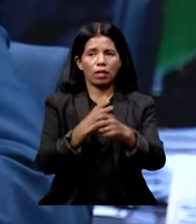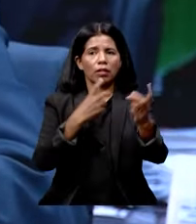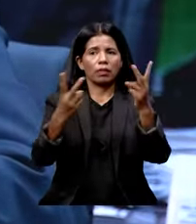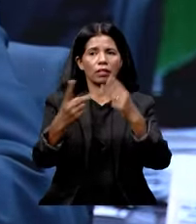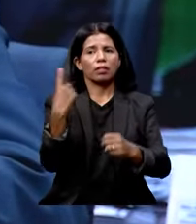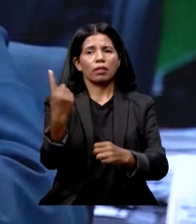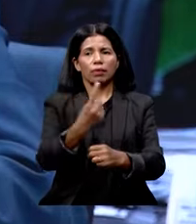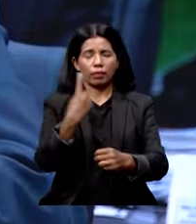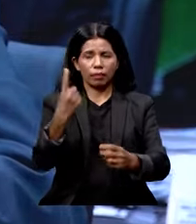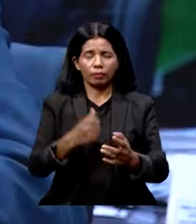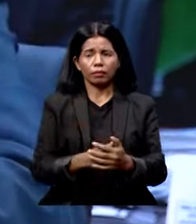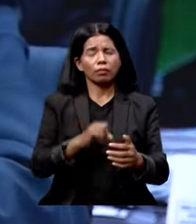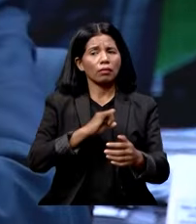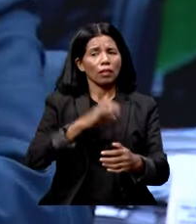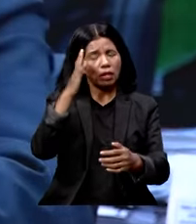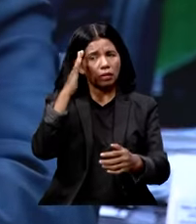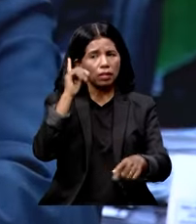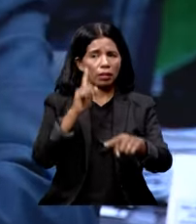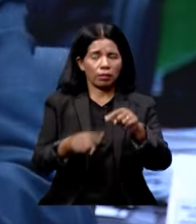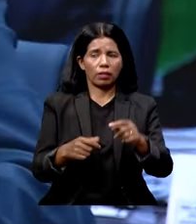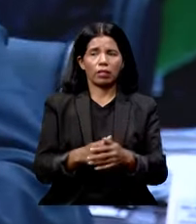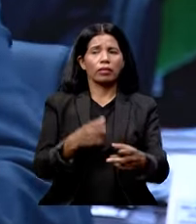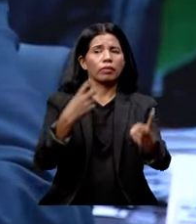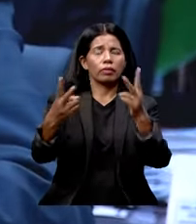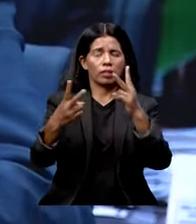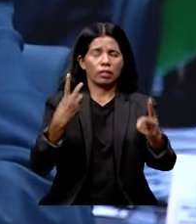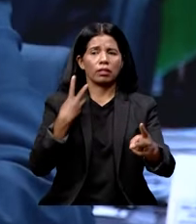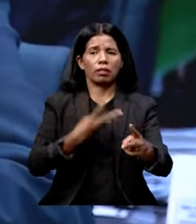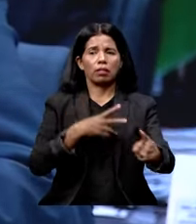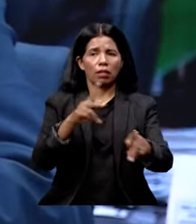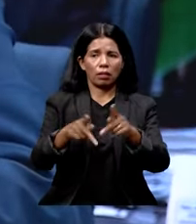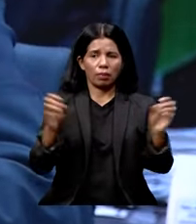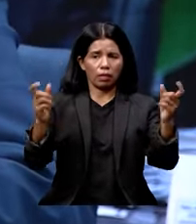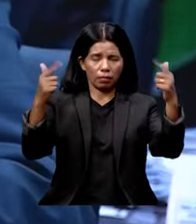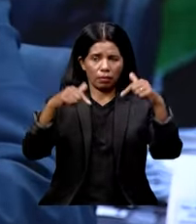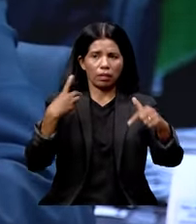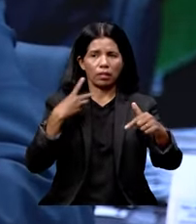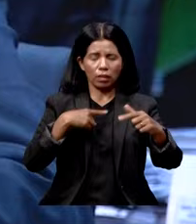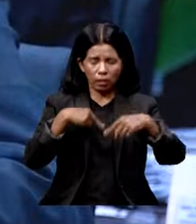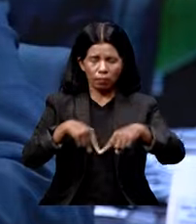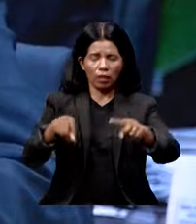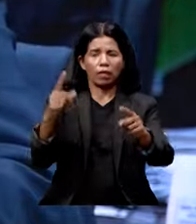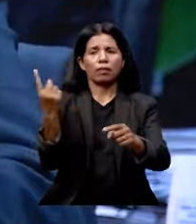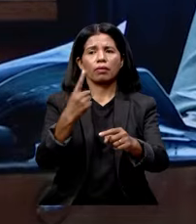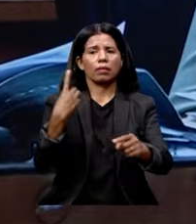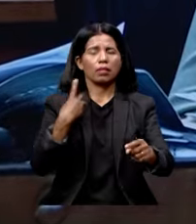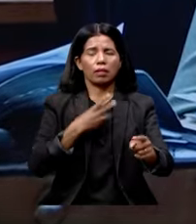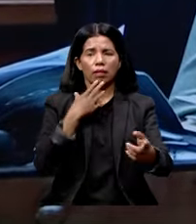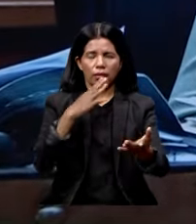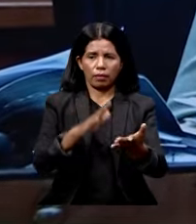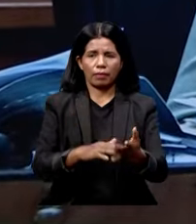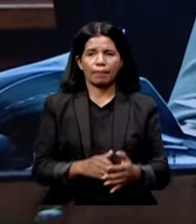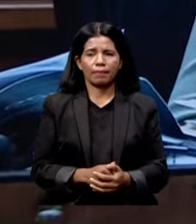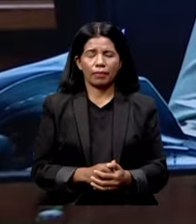Fatin. A Ronin, a Beleona também visita, e tem a Ema Ladum Mai Varak, e também para o Big, né, moço Ladum Dia.